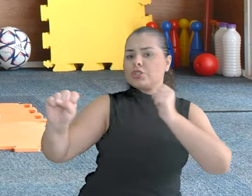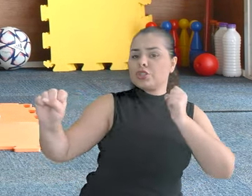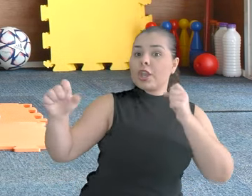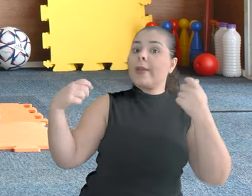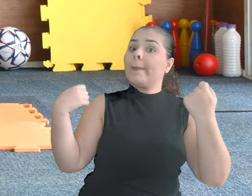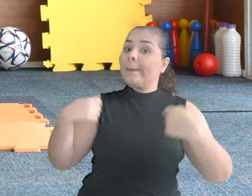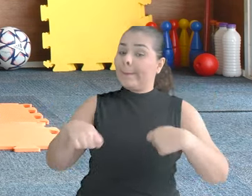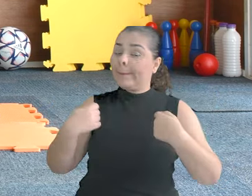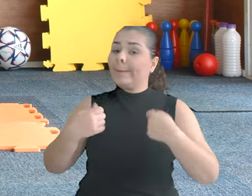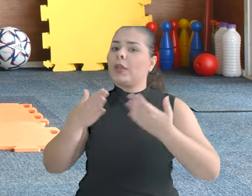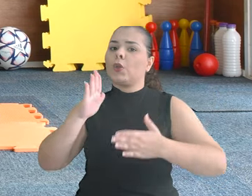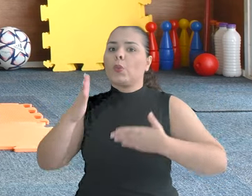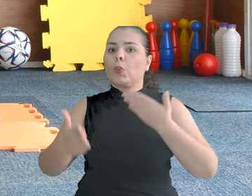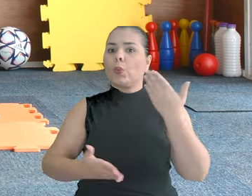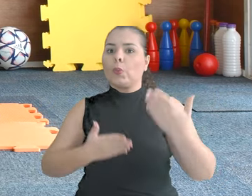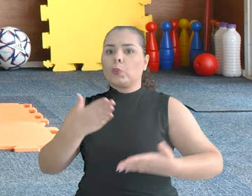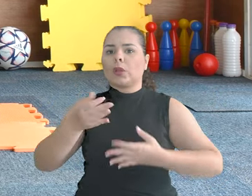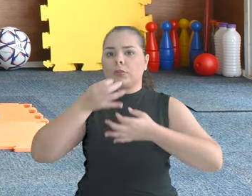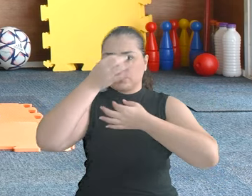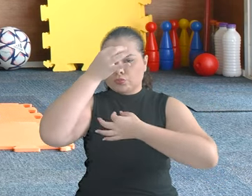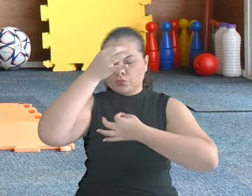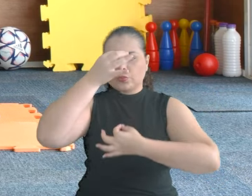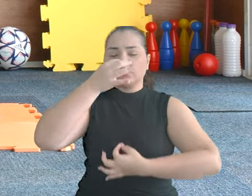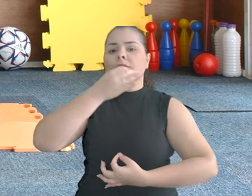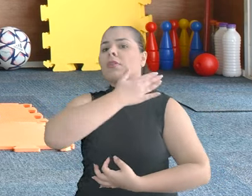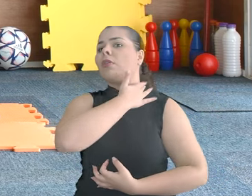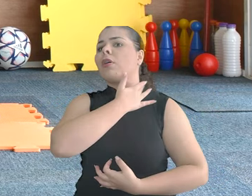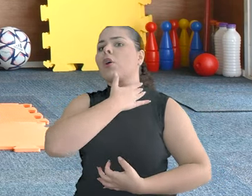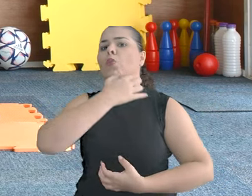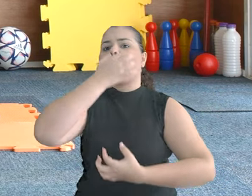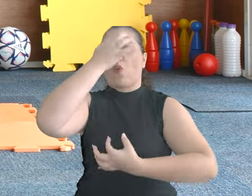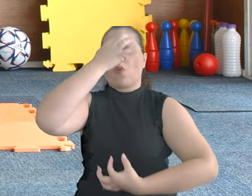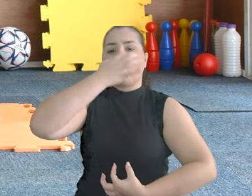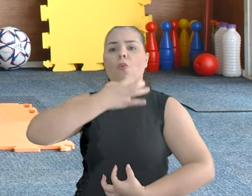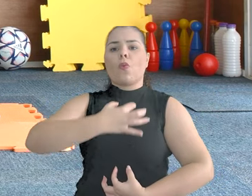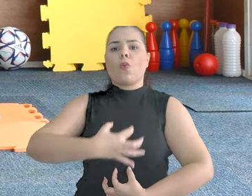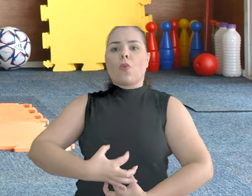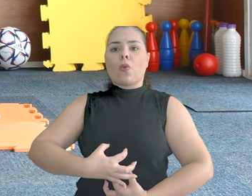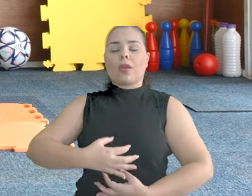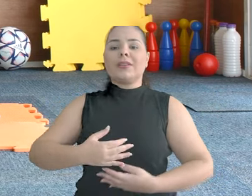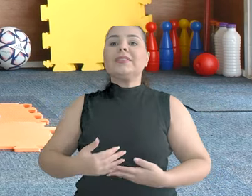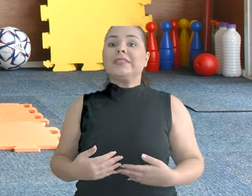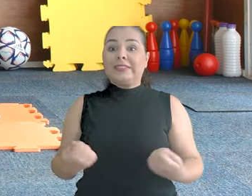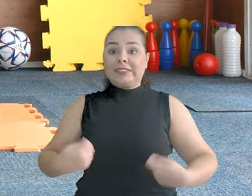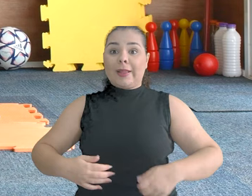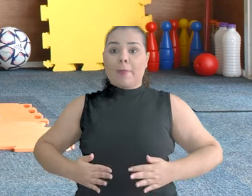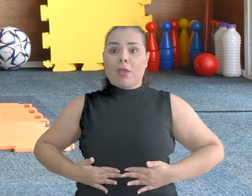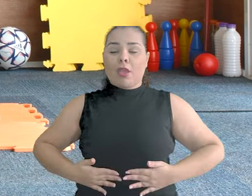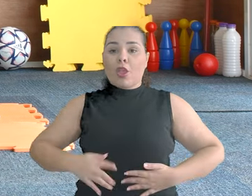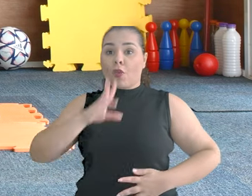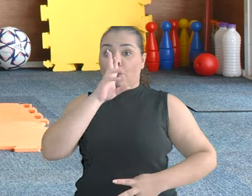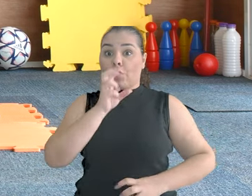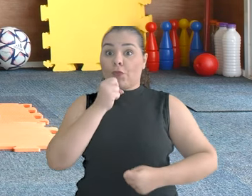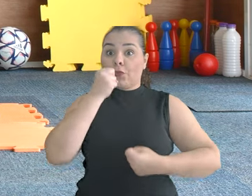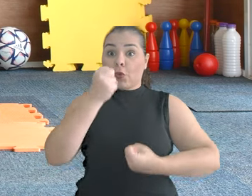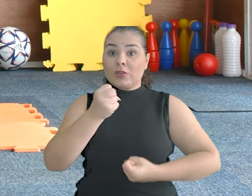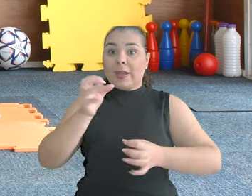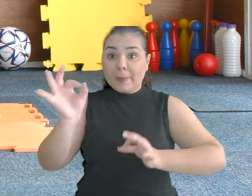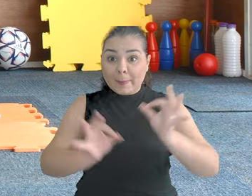fingido cuidar do nosso cabelo rhaisa paz o tradutor